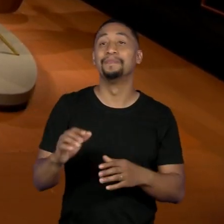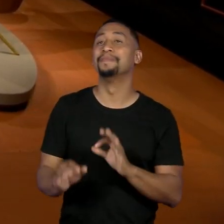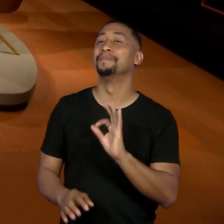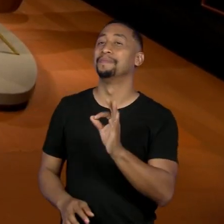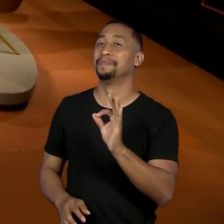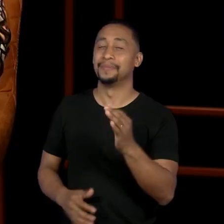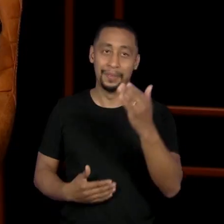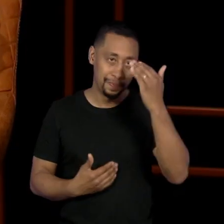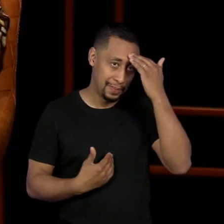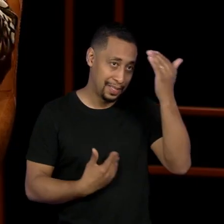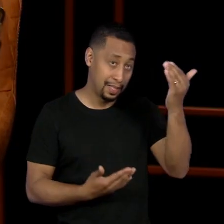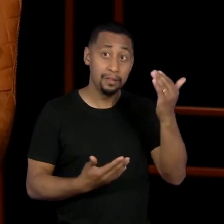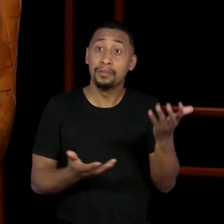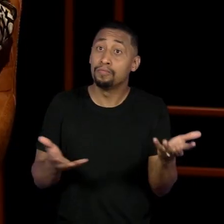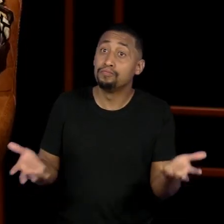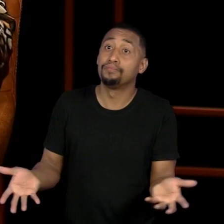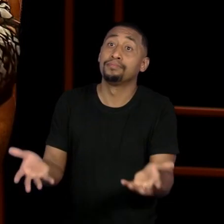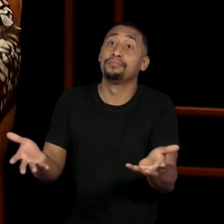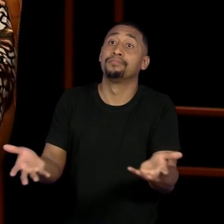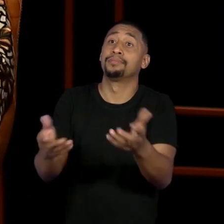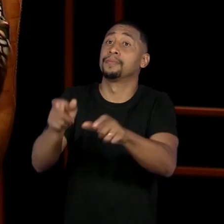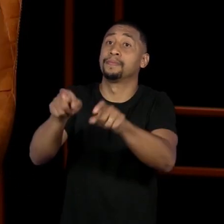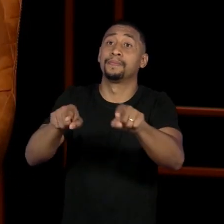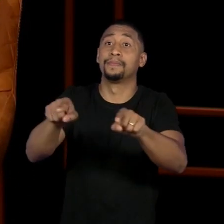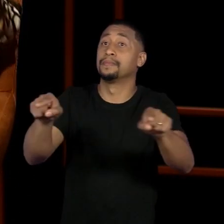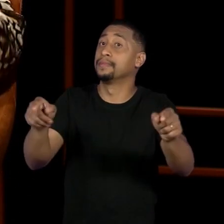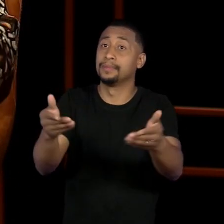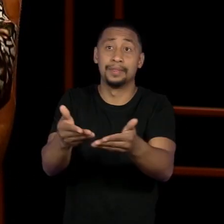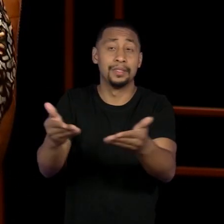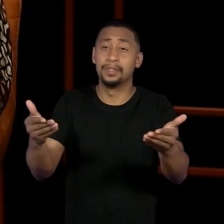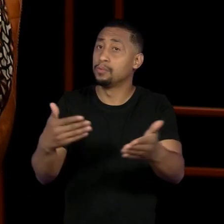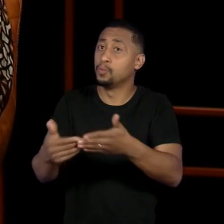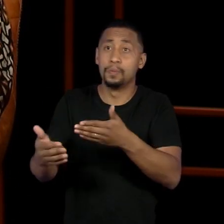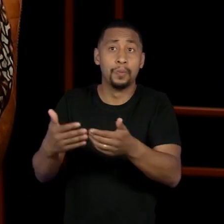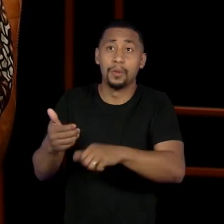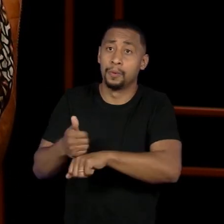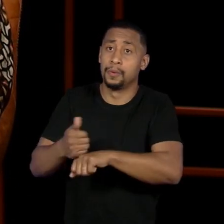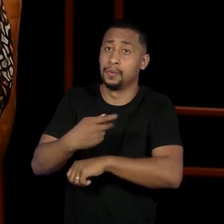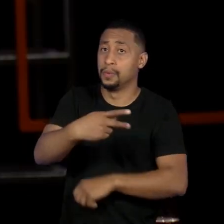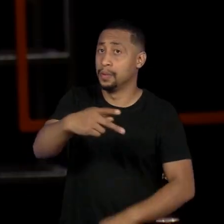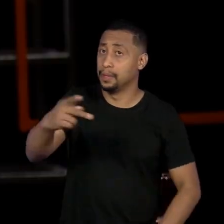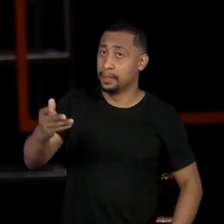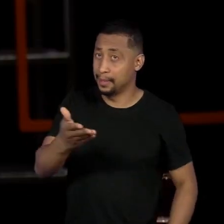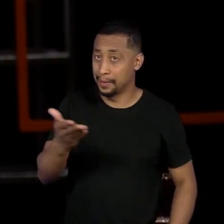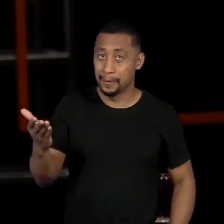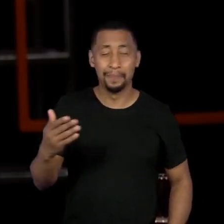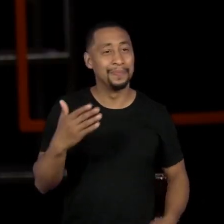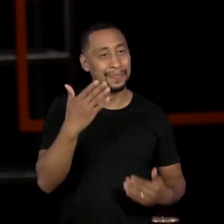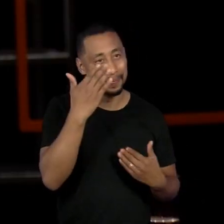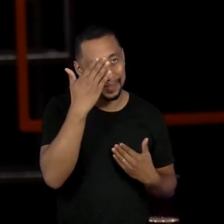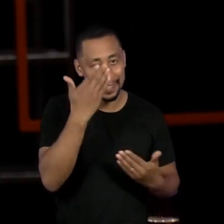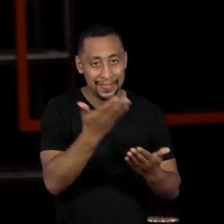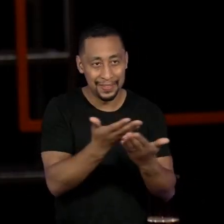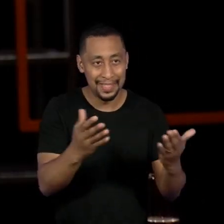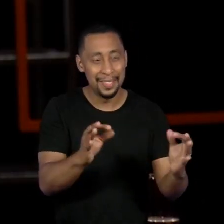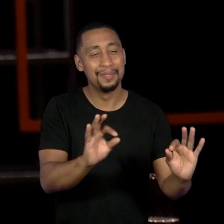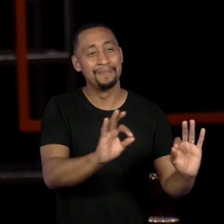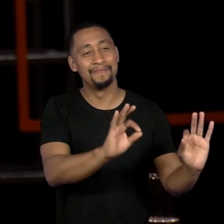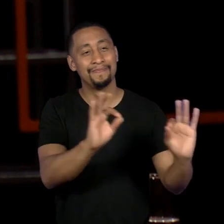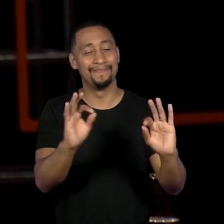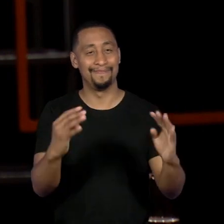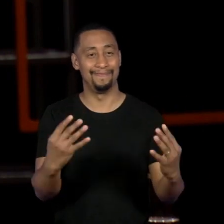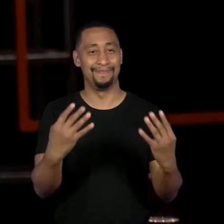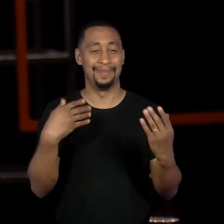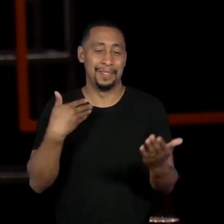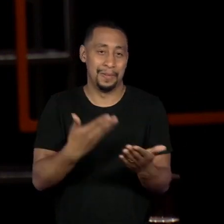isso sirva de incentivo a toda a gente, em todas as áreas. Okay. Muito obrigado a todos que acompanharam o programa até